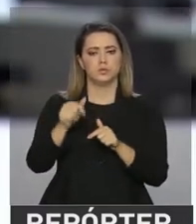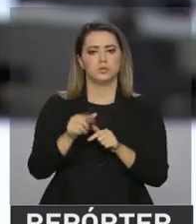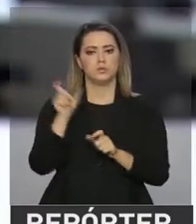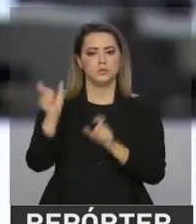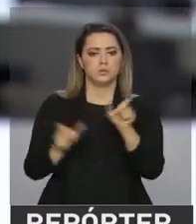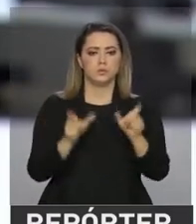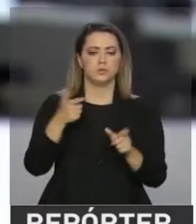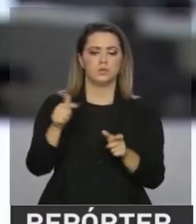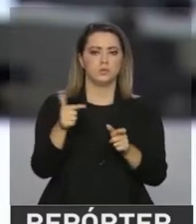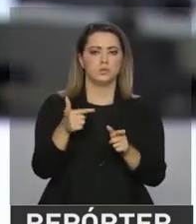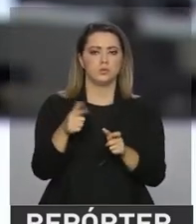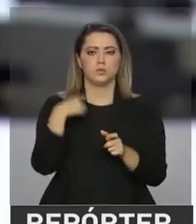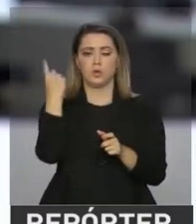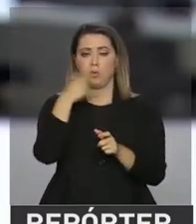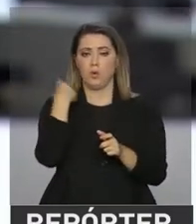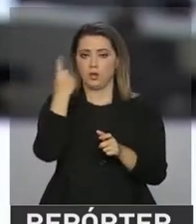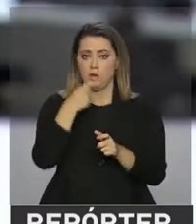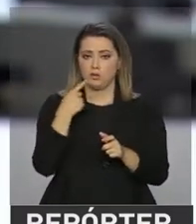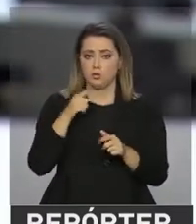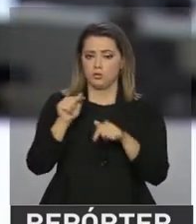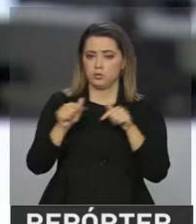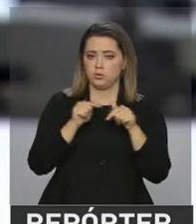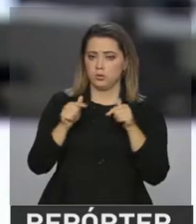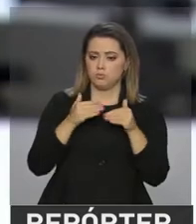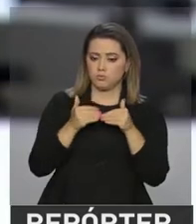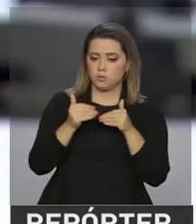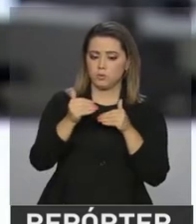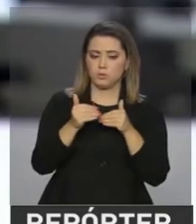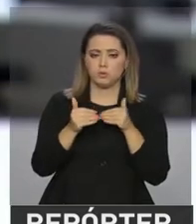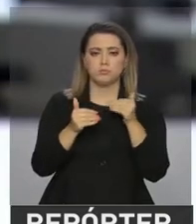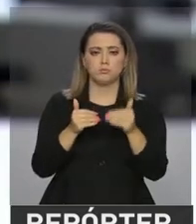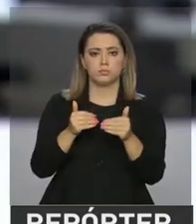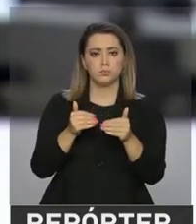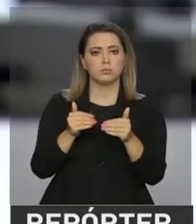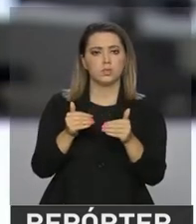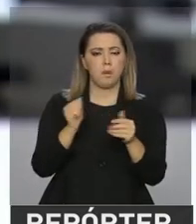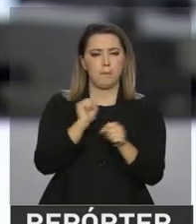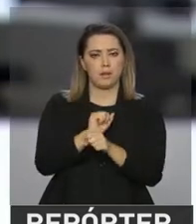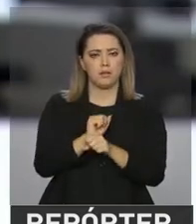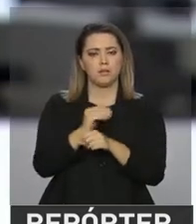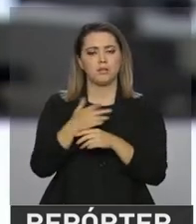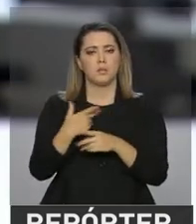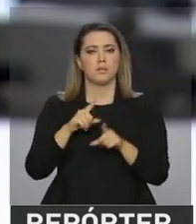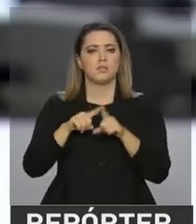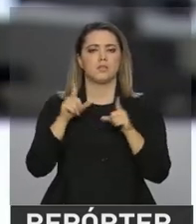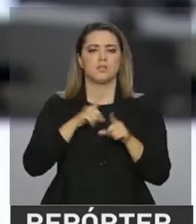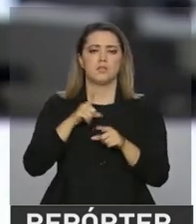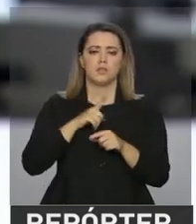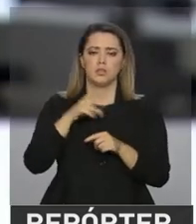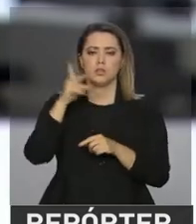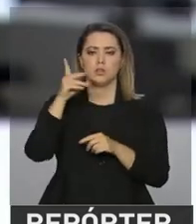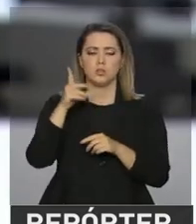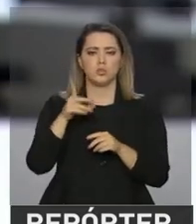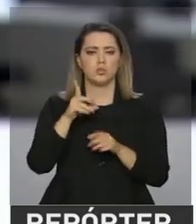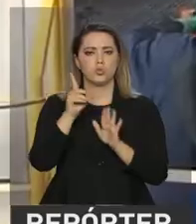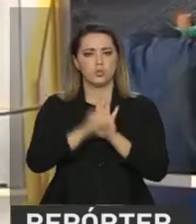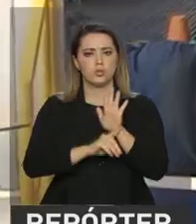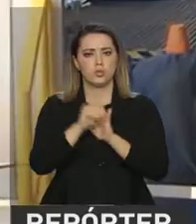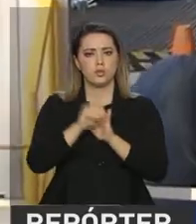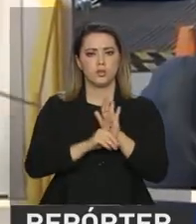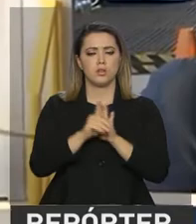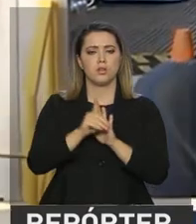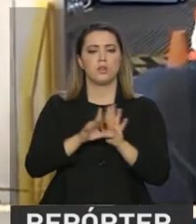que não têm uma jornada de trabalho contínuo mas que tem sim direita sérias têm direito a salário mínimo têm direito a